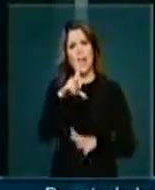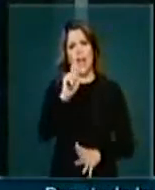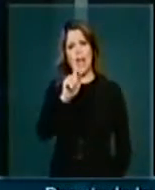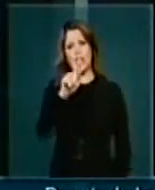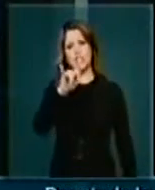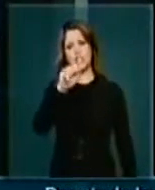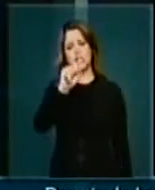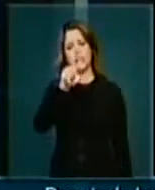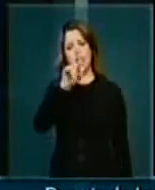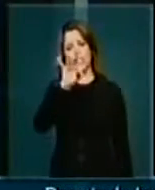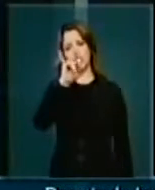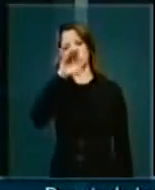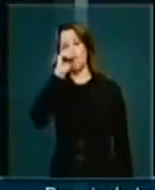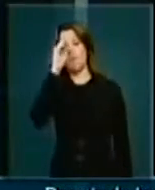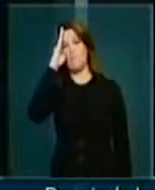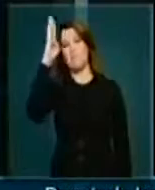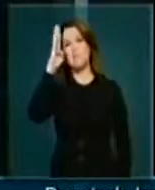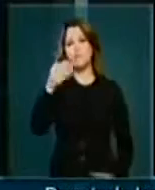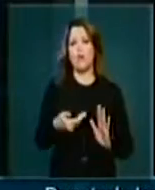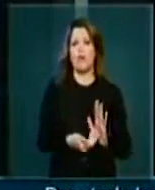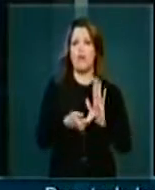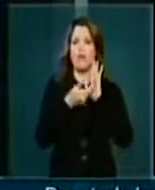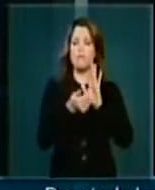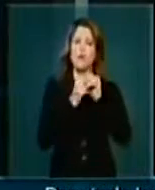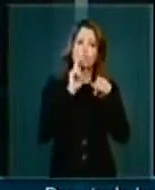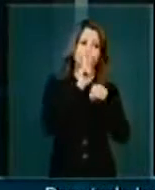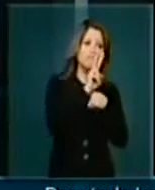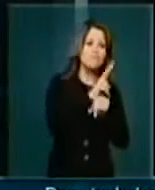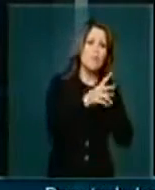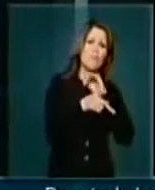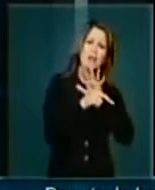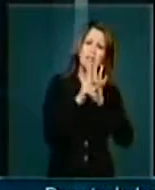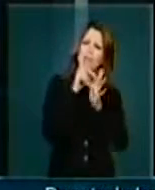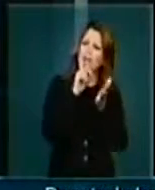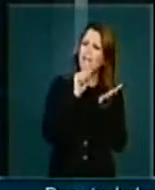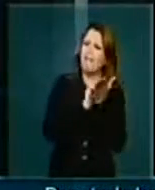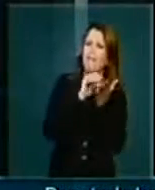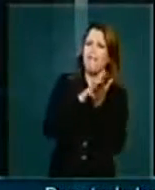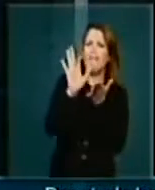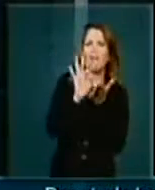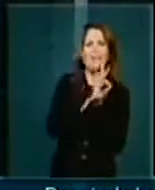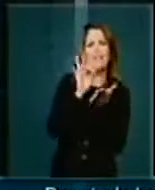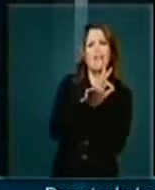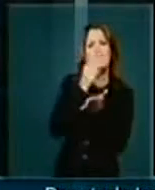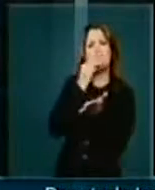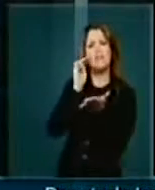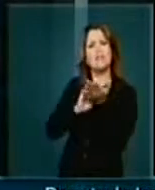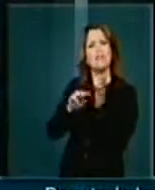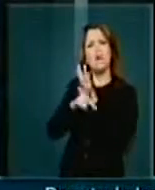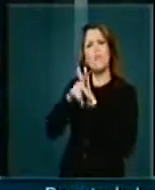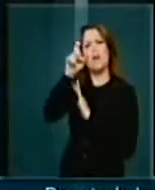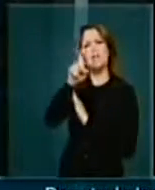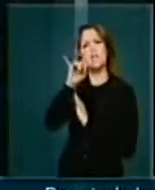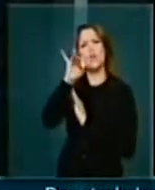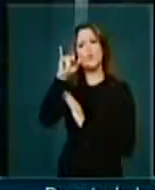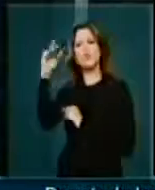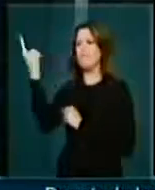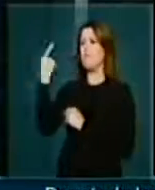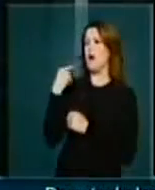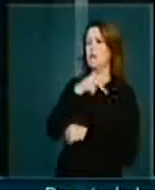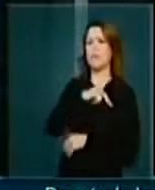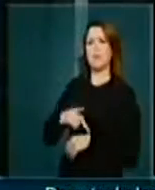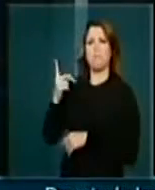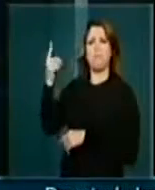a Câmara dos Deputados, possa servir ao Brasil apenas como homologatória das mensagens do Executivo?